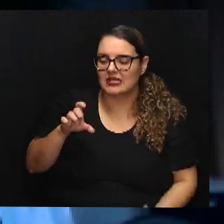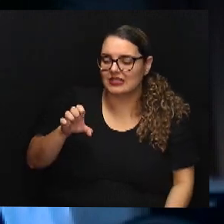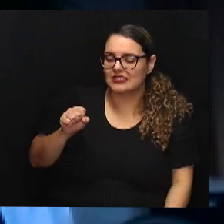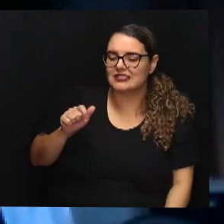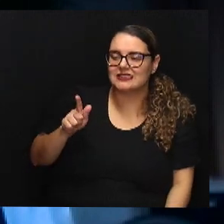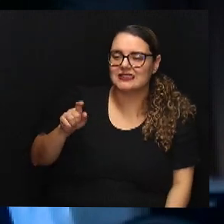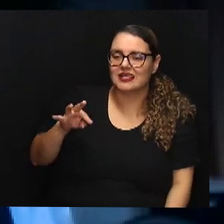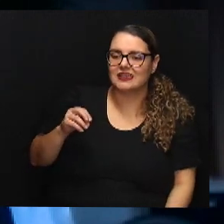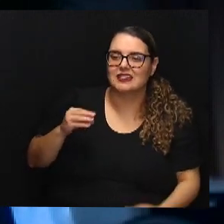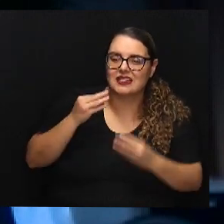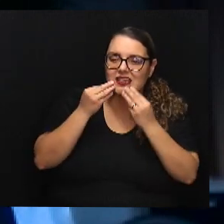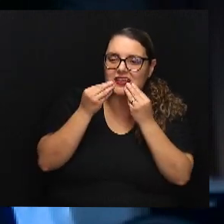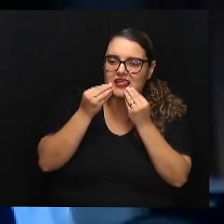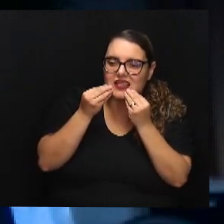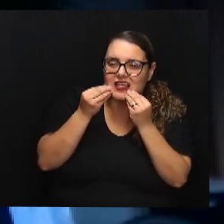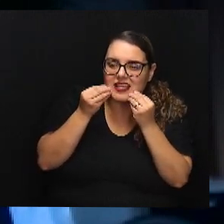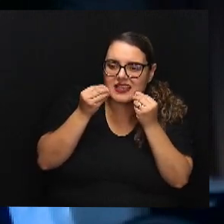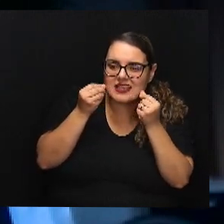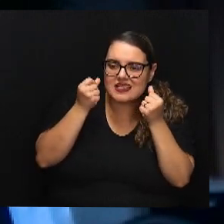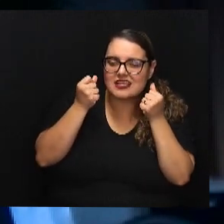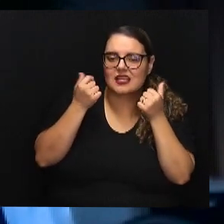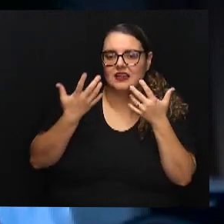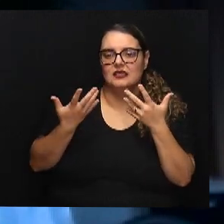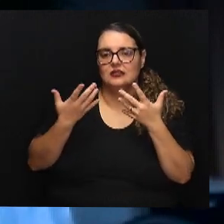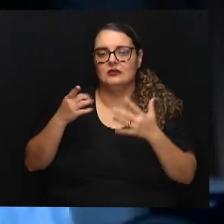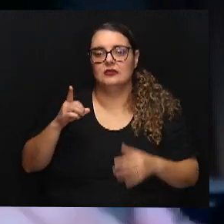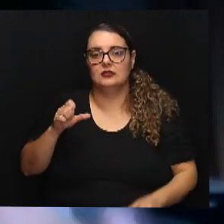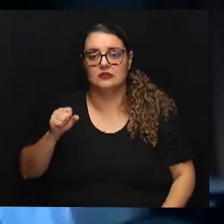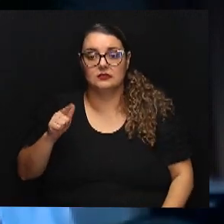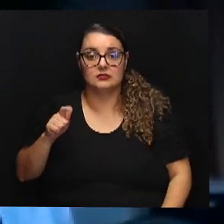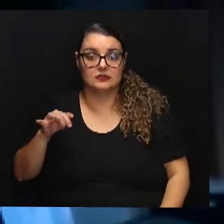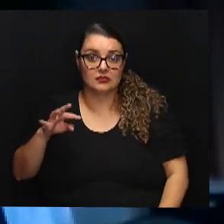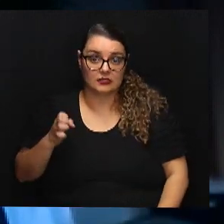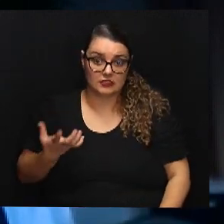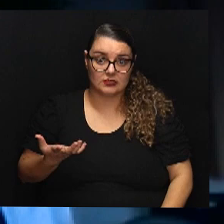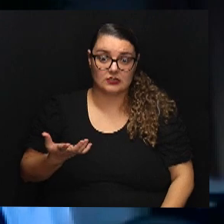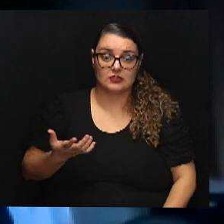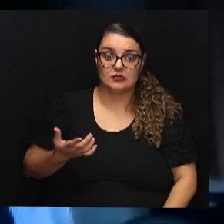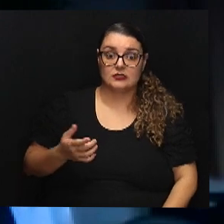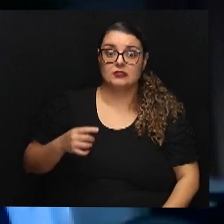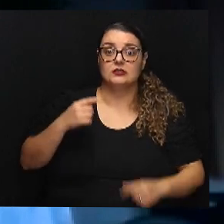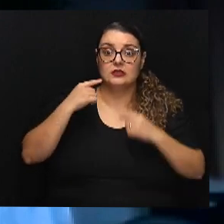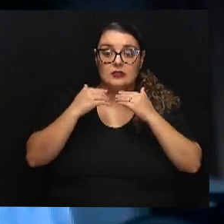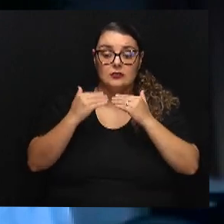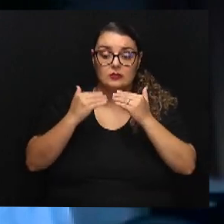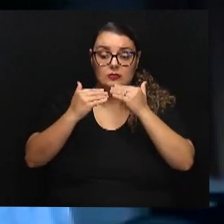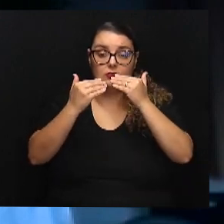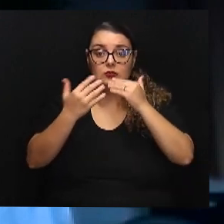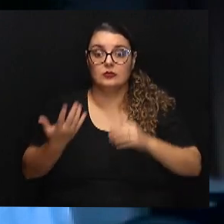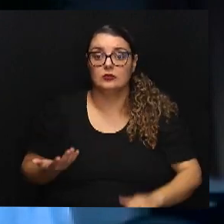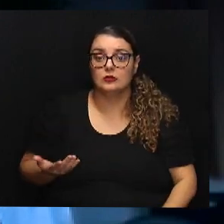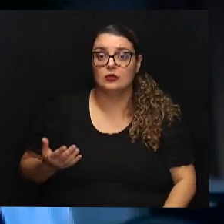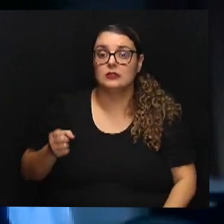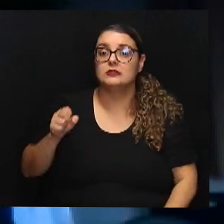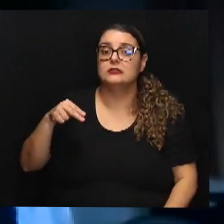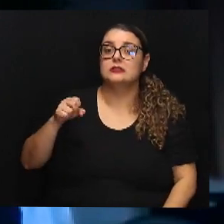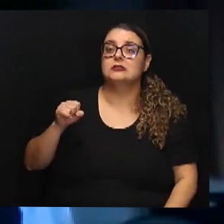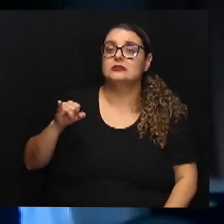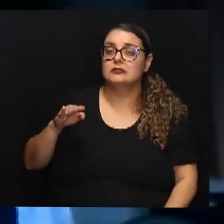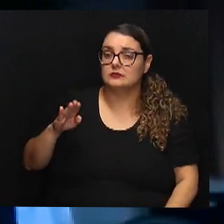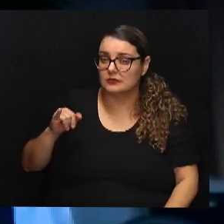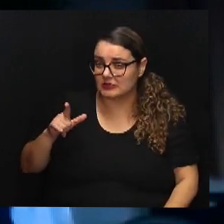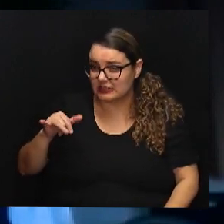quê? O paciente tem desgaste dos dentes. Então, assim, ao longo do tempo, ele vai tendo desgaste desses dentes. Esses